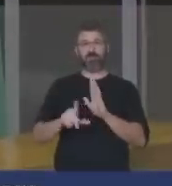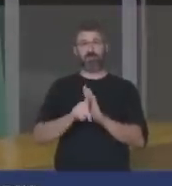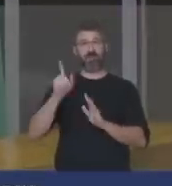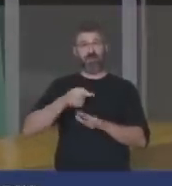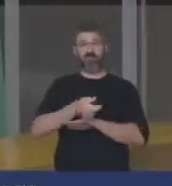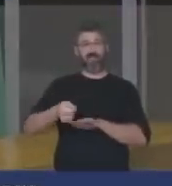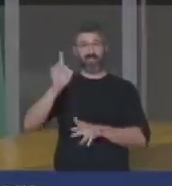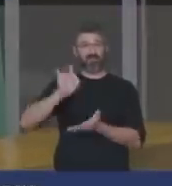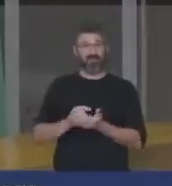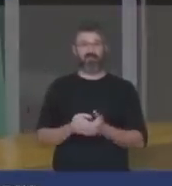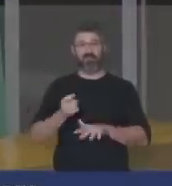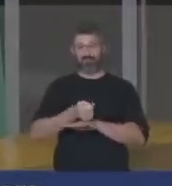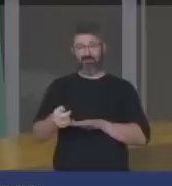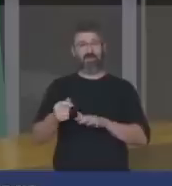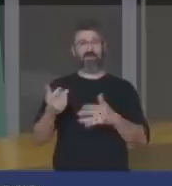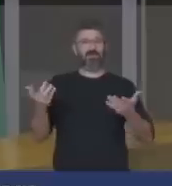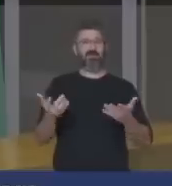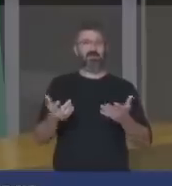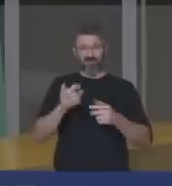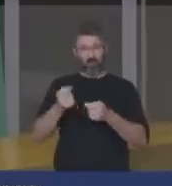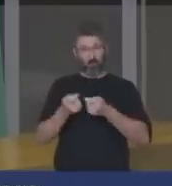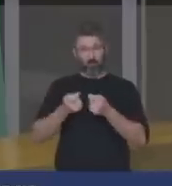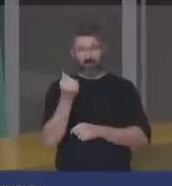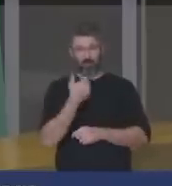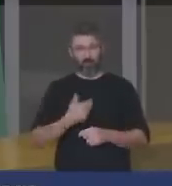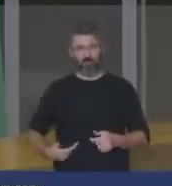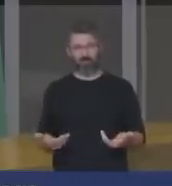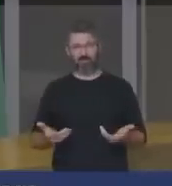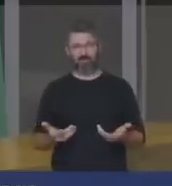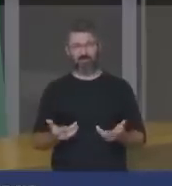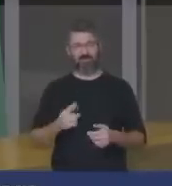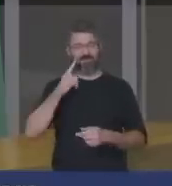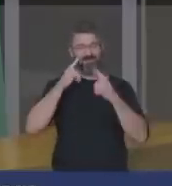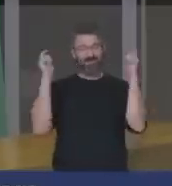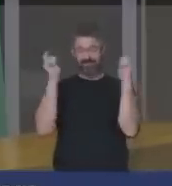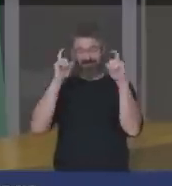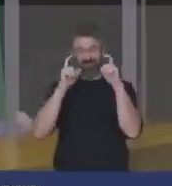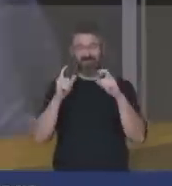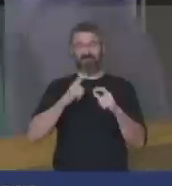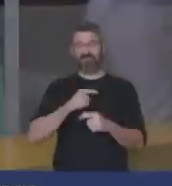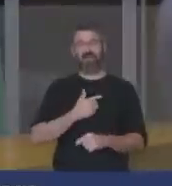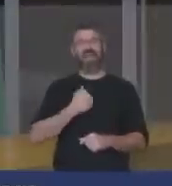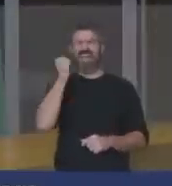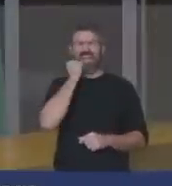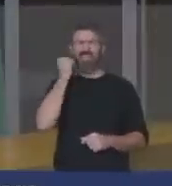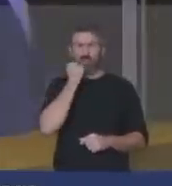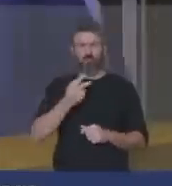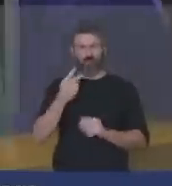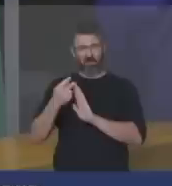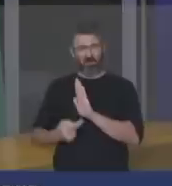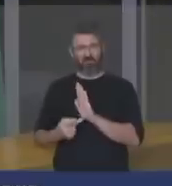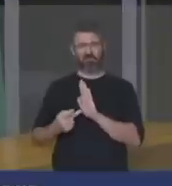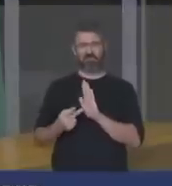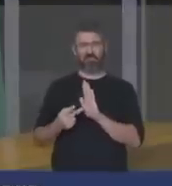news. Fake news de que vão controlar os gastos públicos. É impressionante que tenham a pachorra de dizer que um projeto